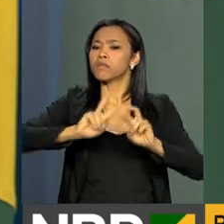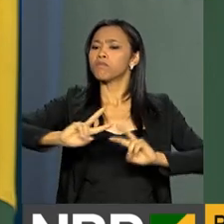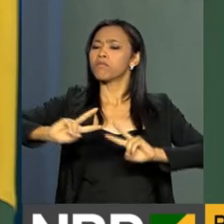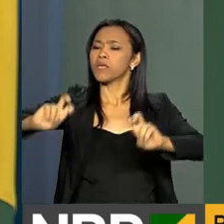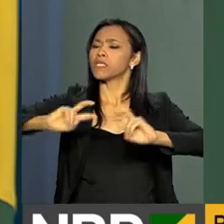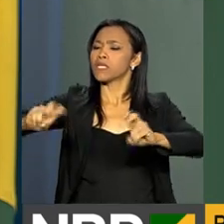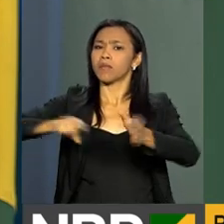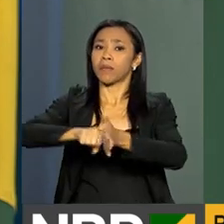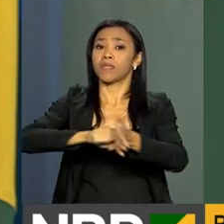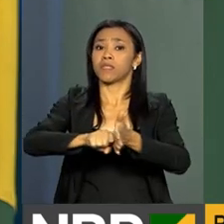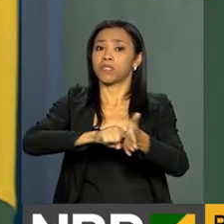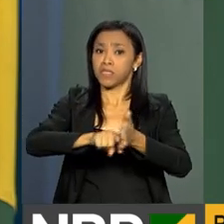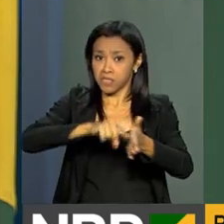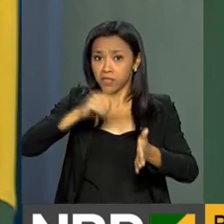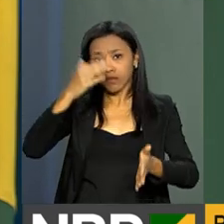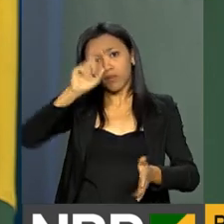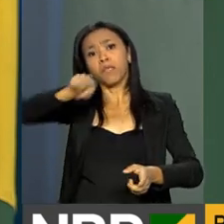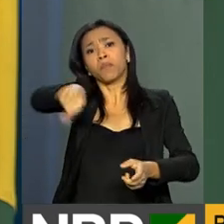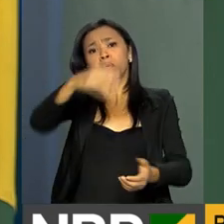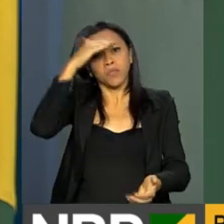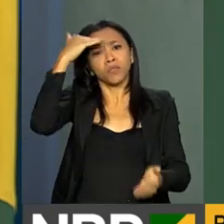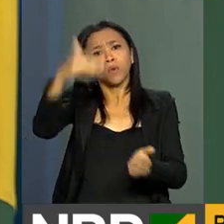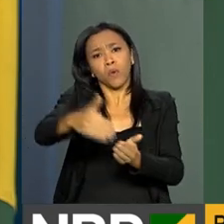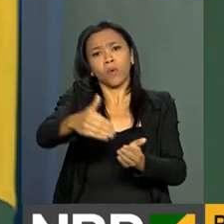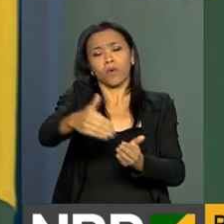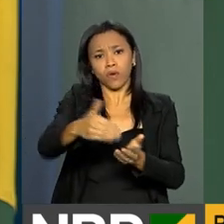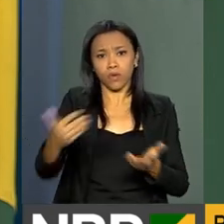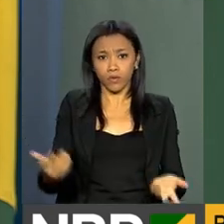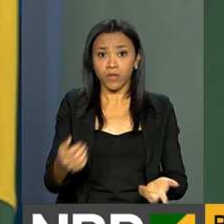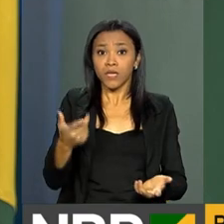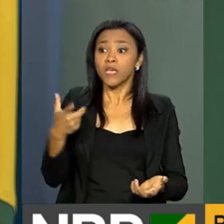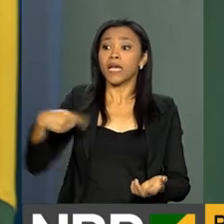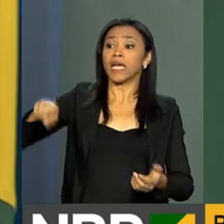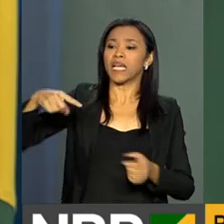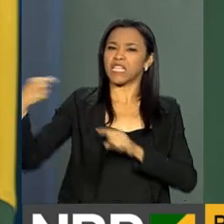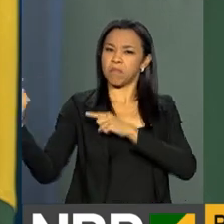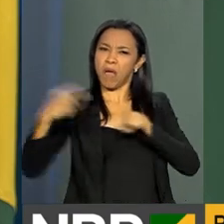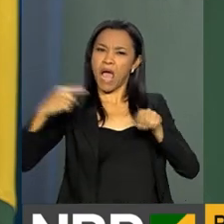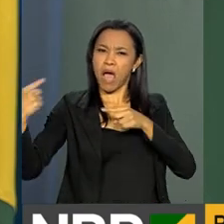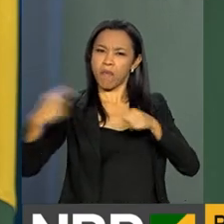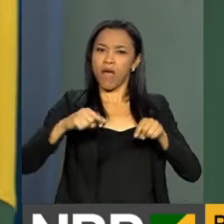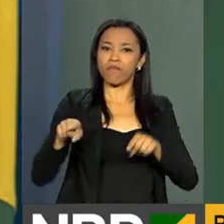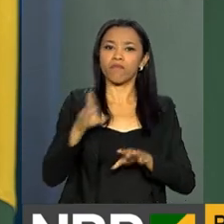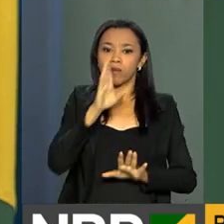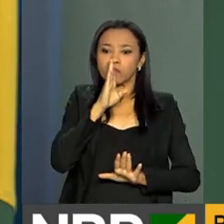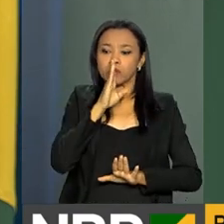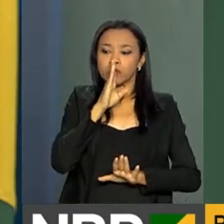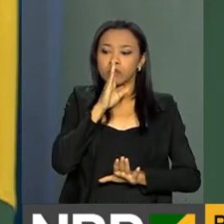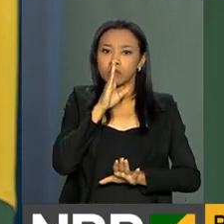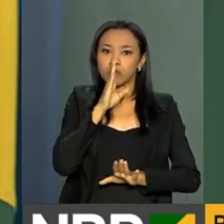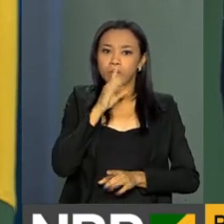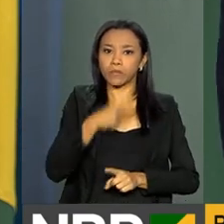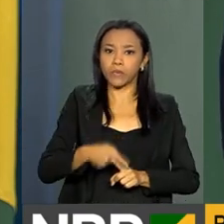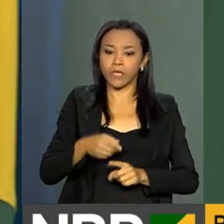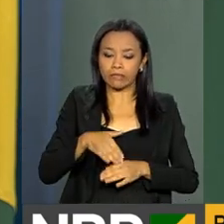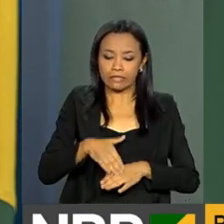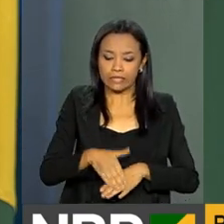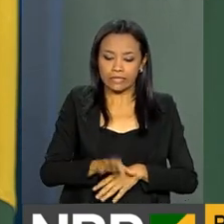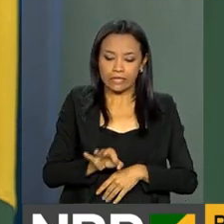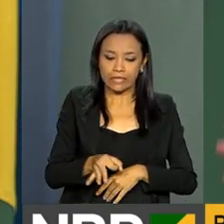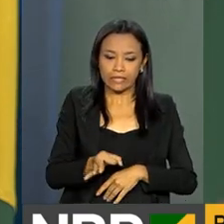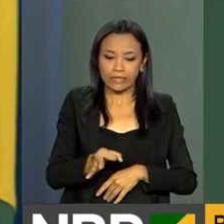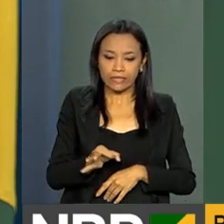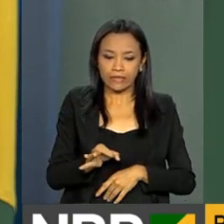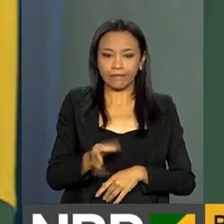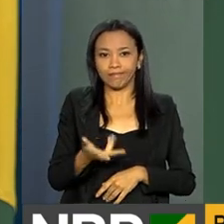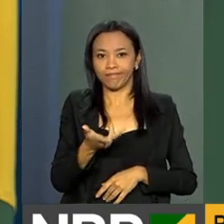pesquisas é uma aprovação extraordinária. E o silêncio daqueles que protestaram, porque foram obrigados a curvar-se à realidade